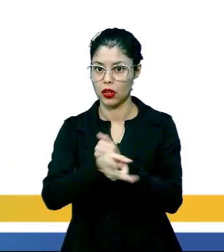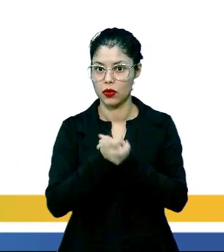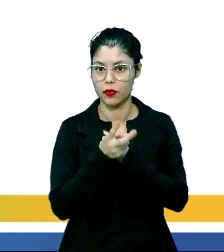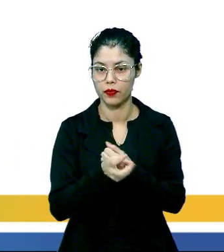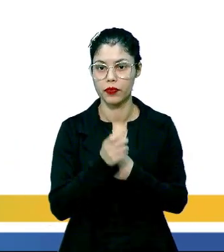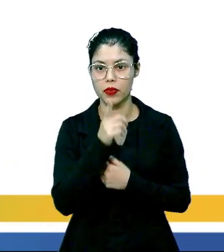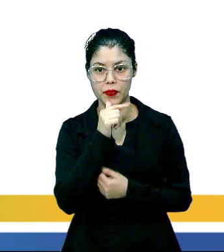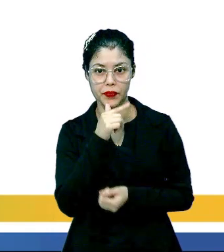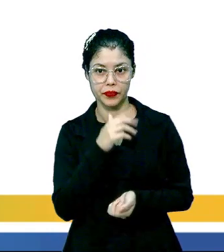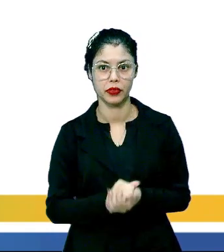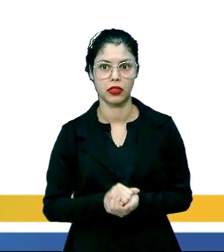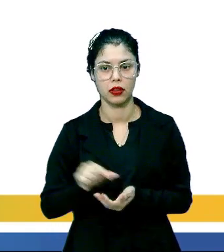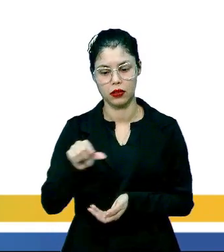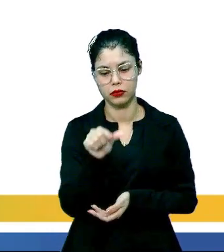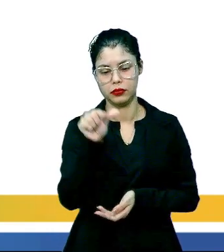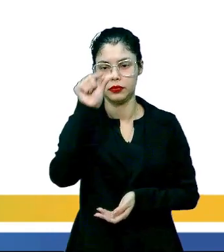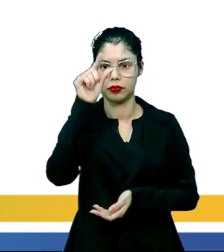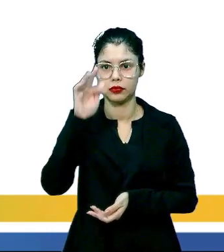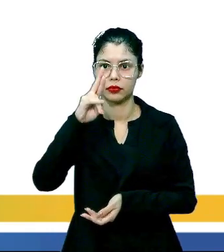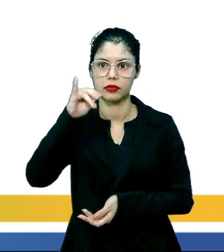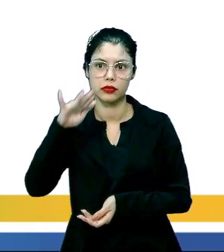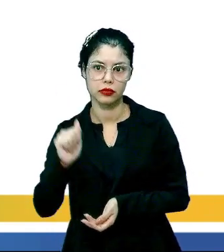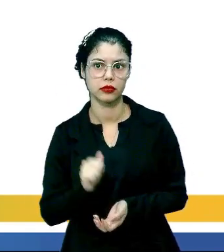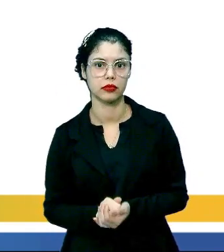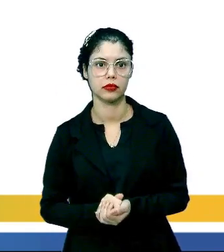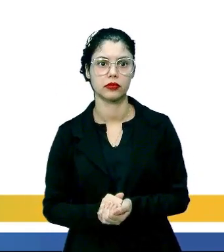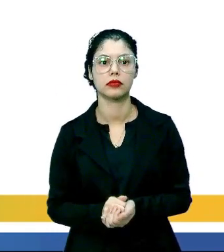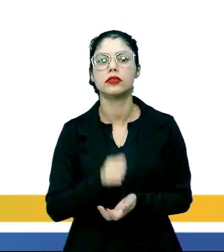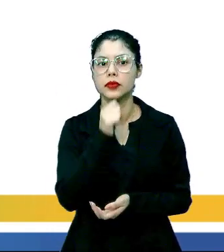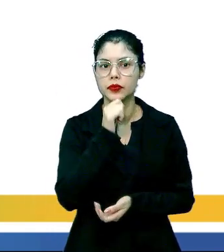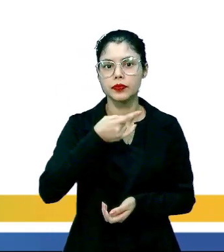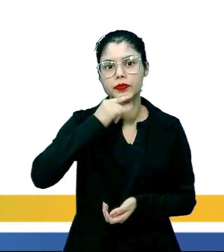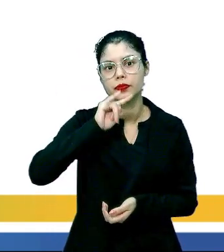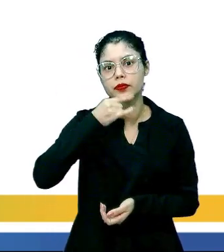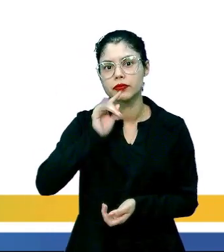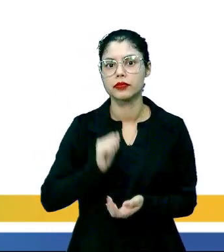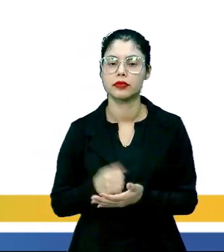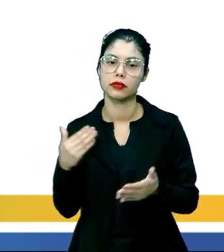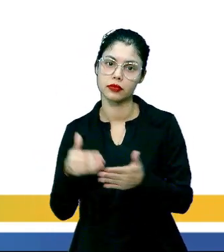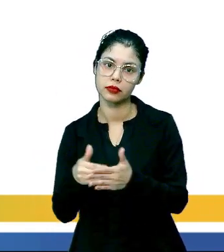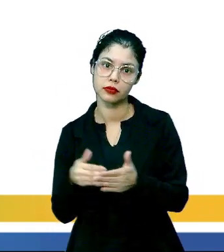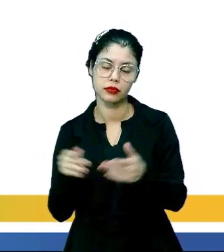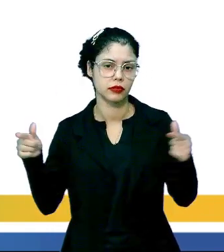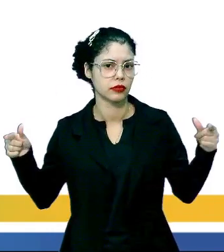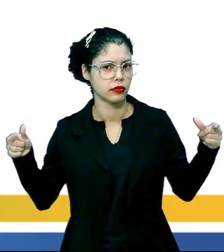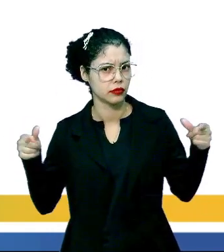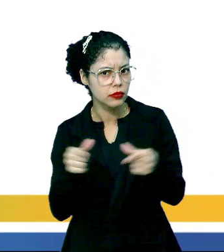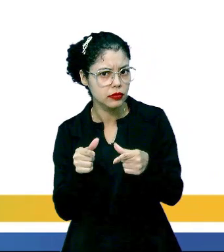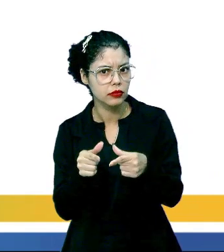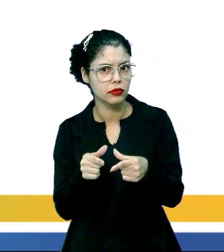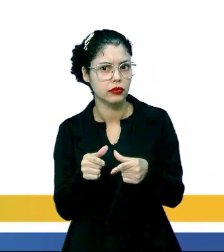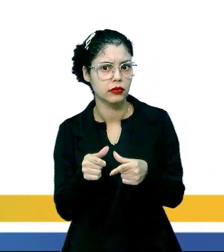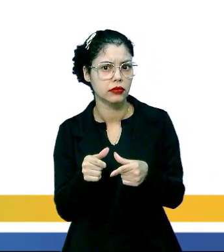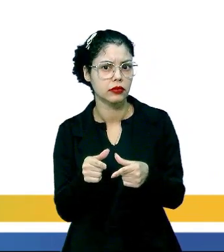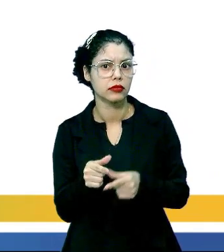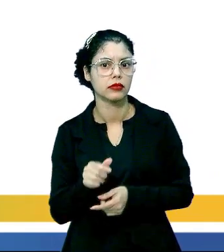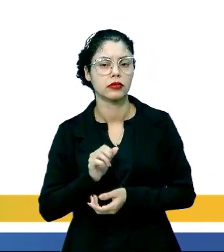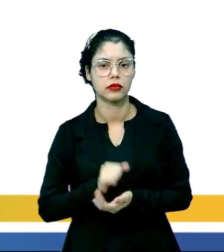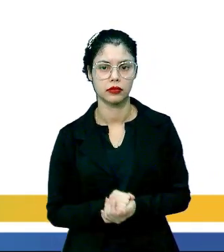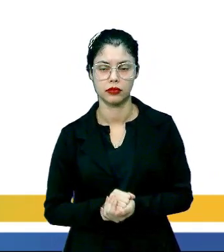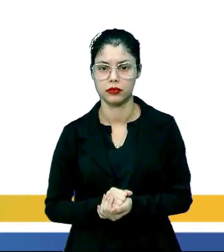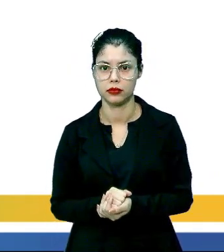A reabsorção de água nos túbulos renais. A ingestão de bebida alcoólica, determina o quê?